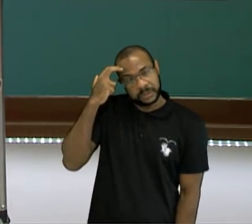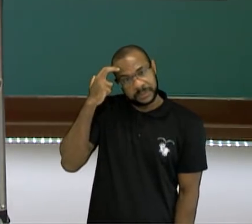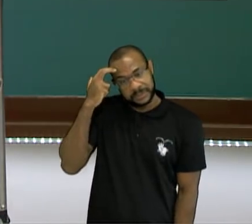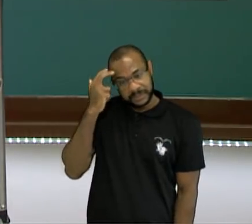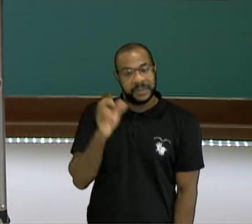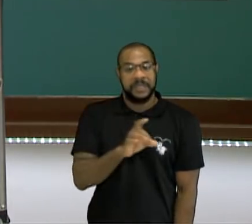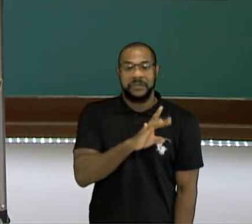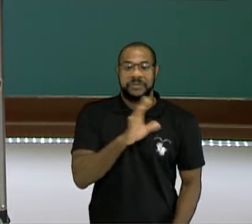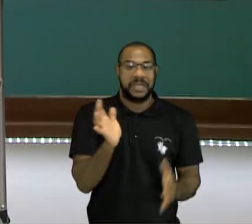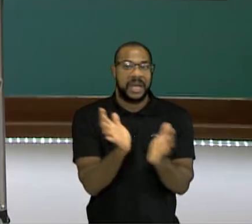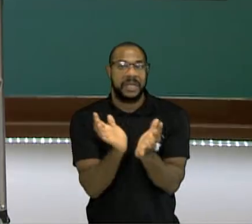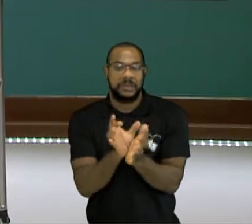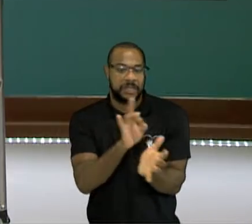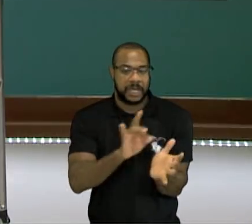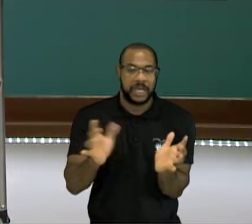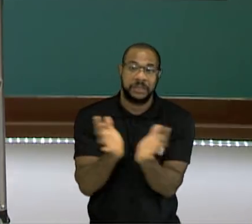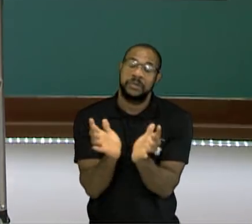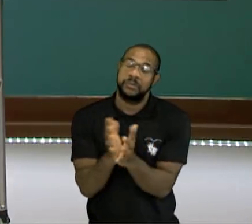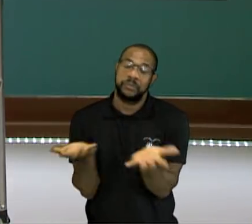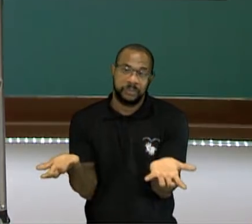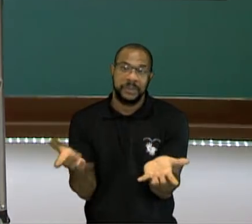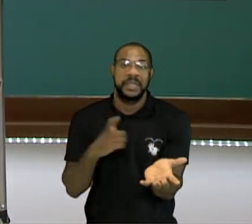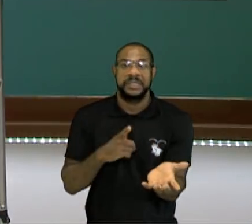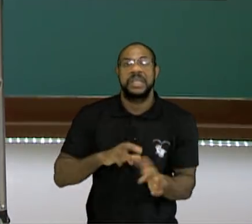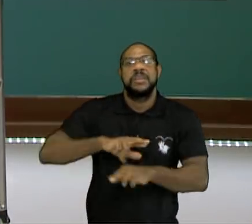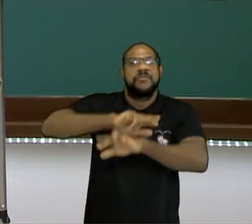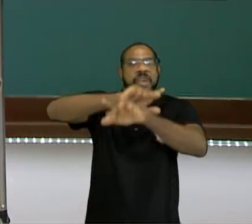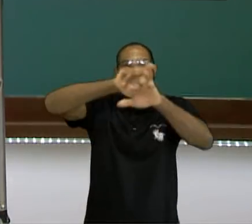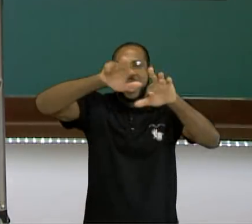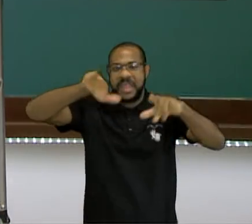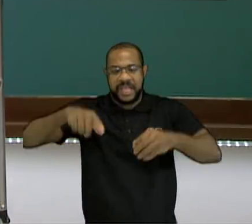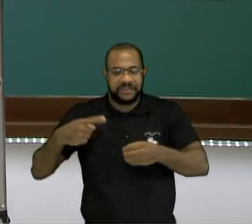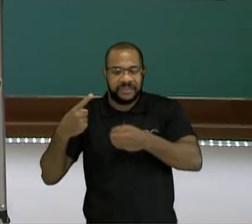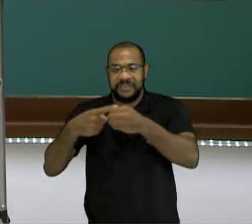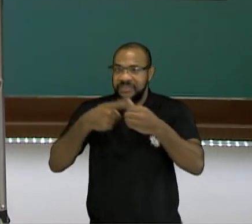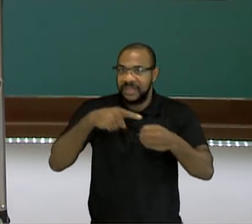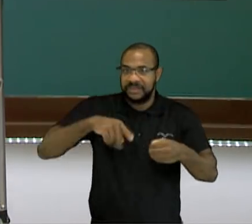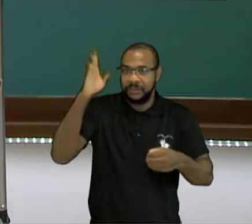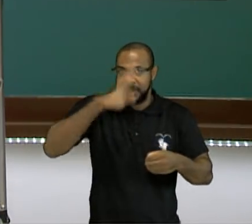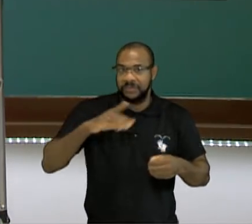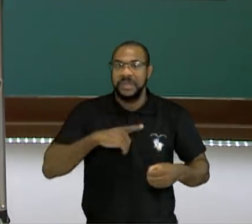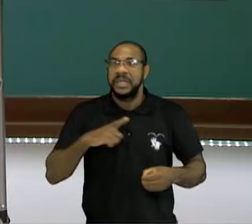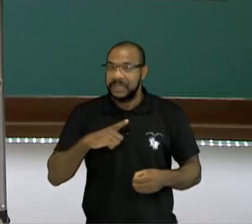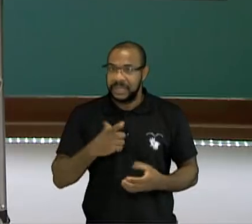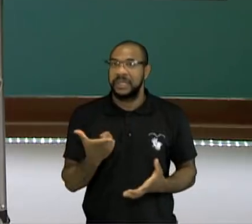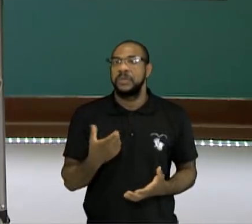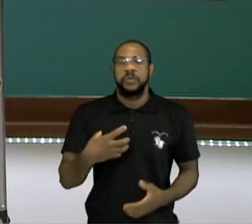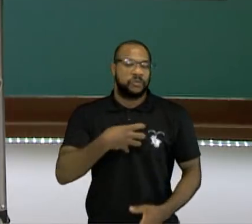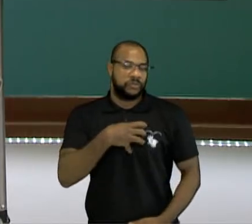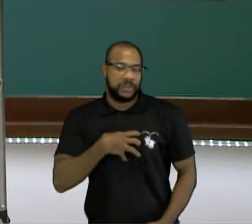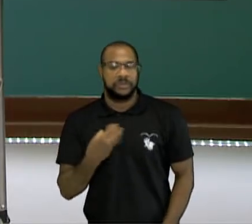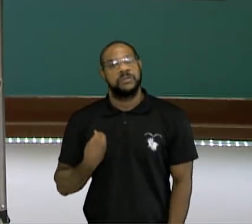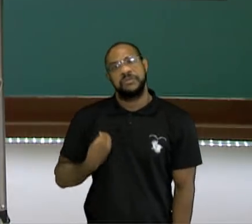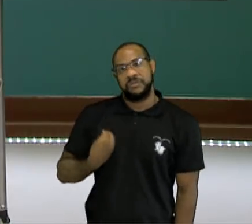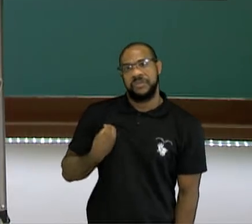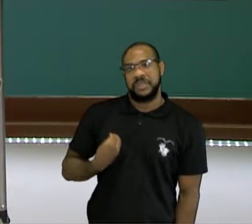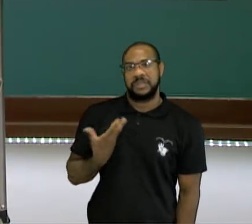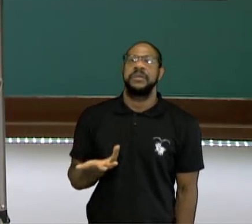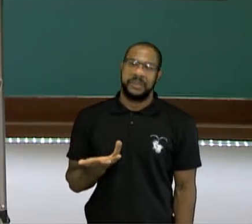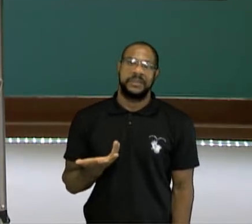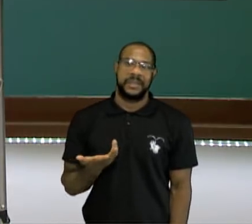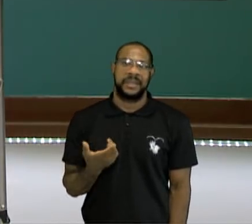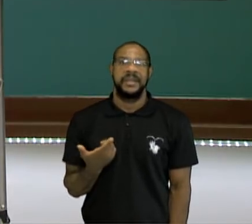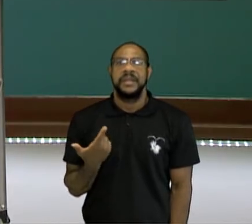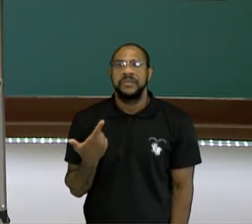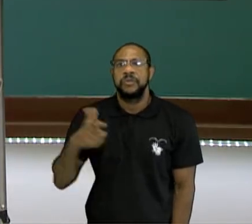viver. Então nós temos diferentes cidades no Brasil que refletem esses diferentes modos de vida desses povos que vieram de outras